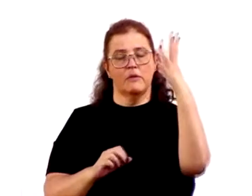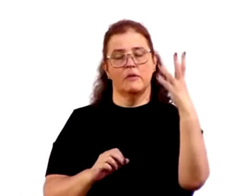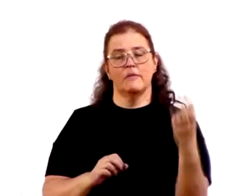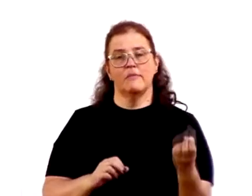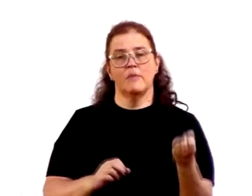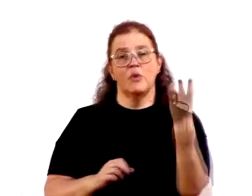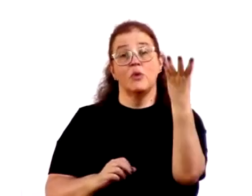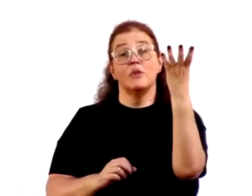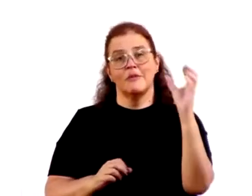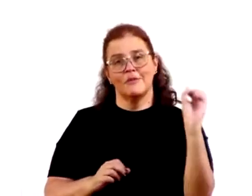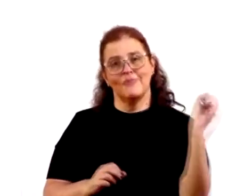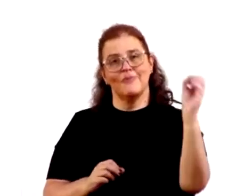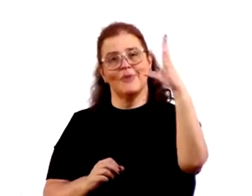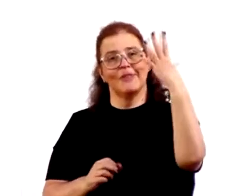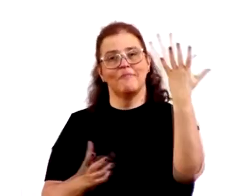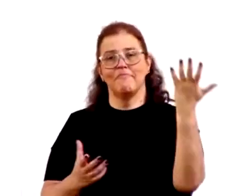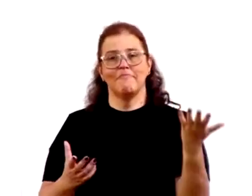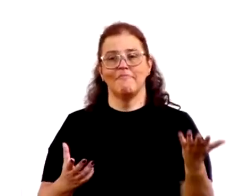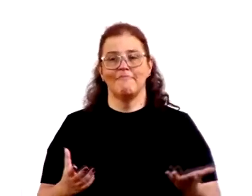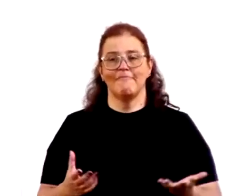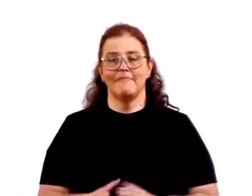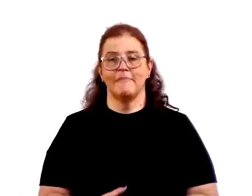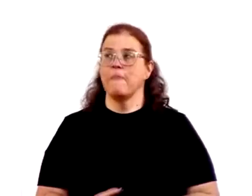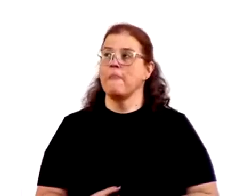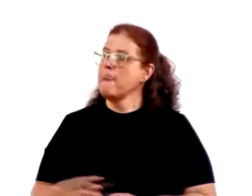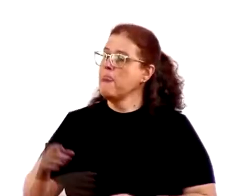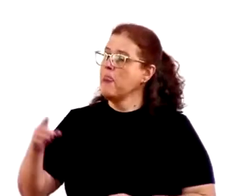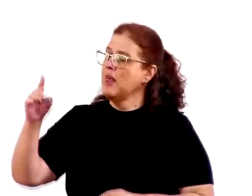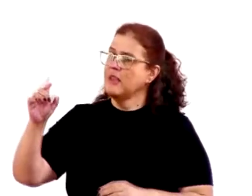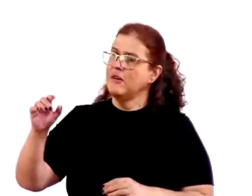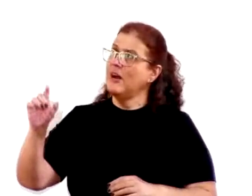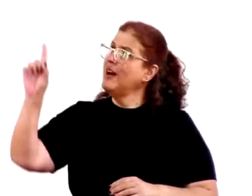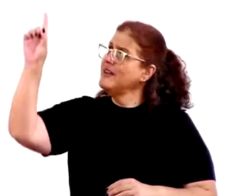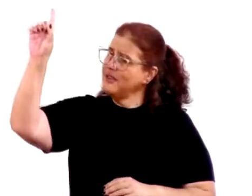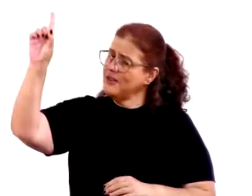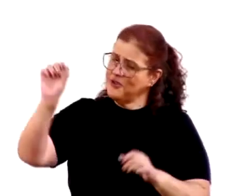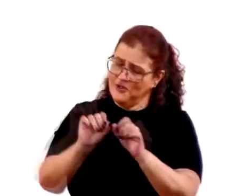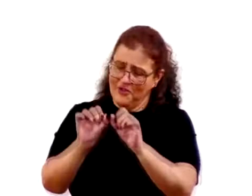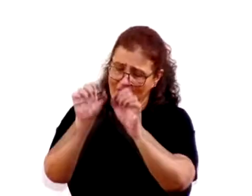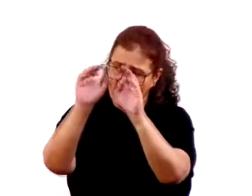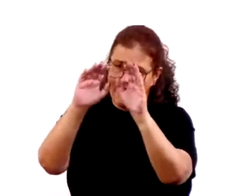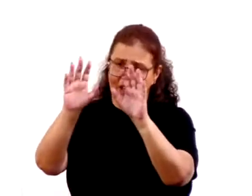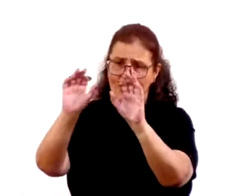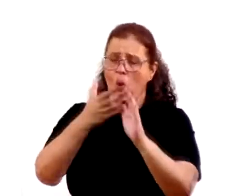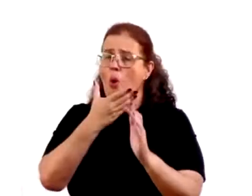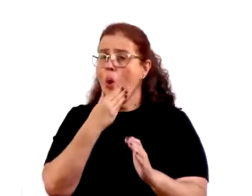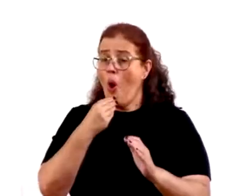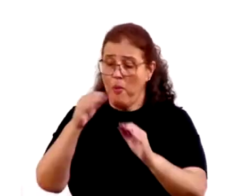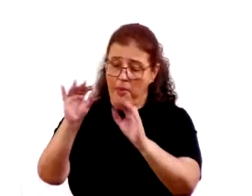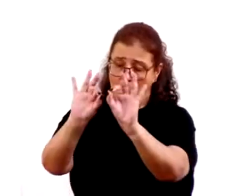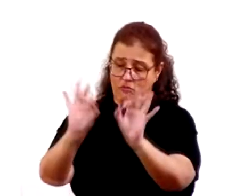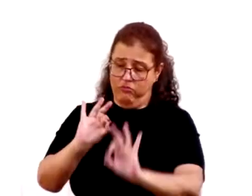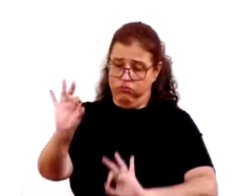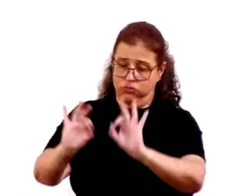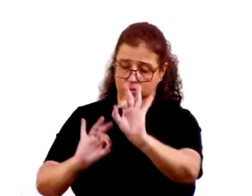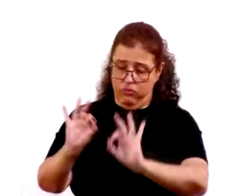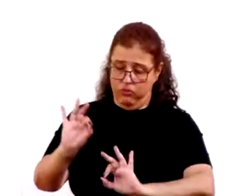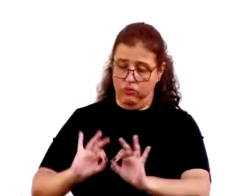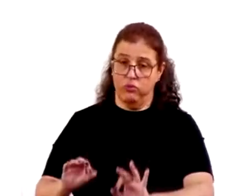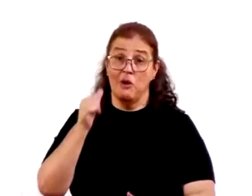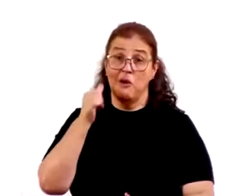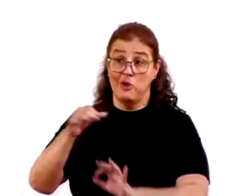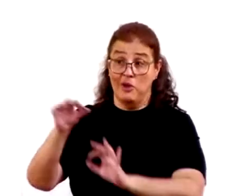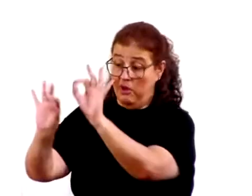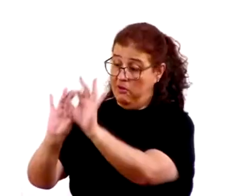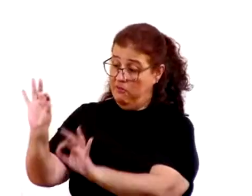homem. Façamos, aqui está ele. Tudo, absolutamente tudo. Isso nos